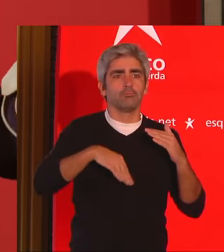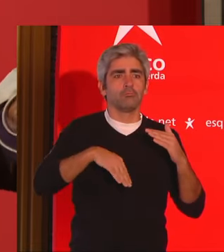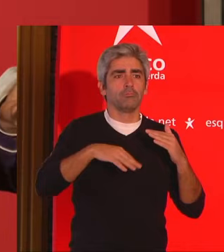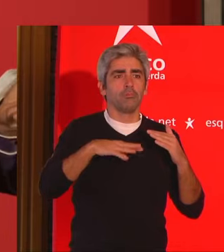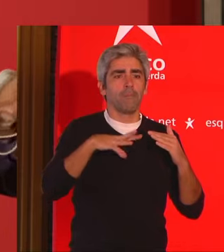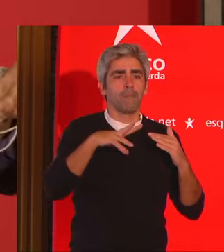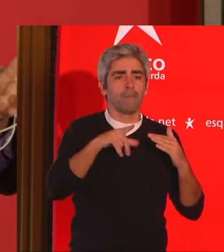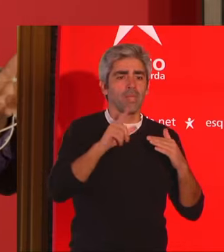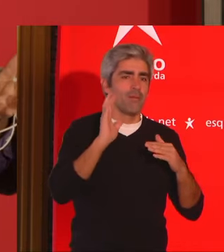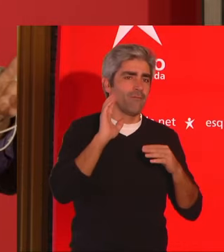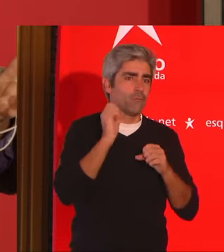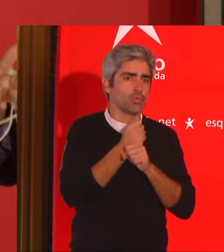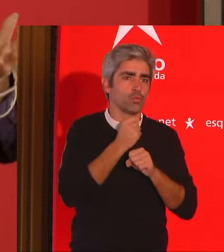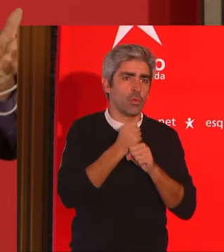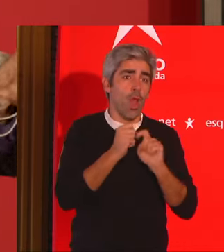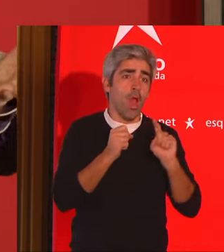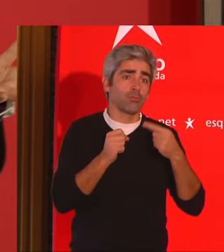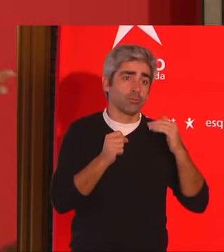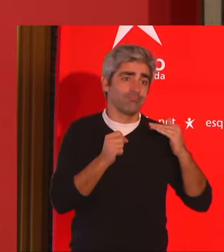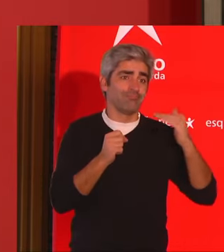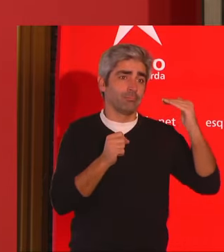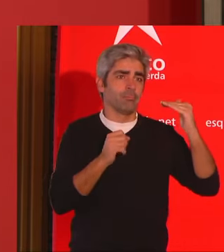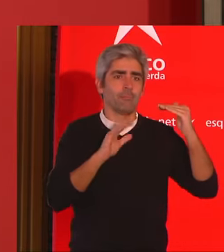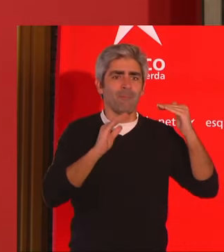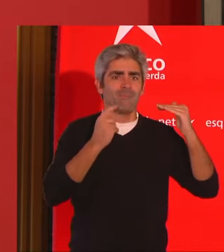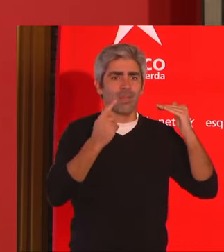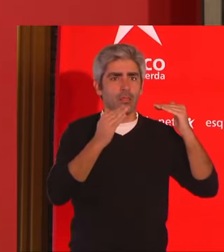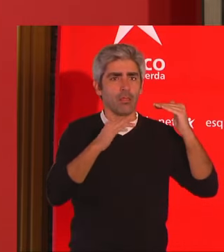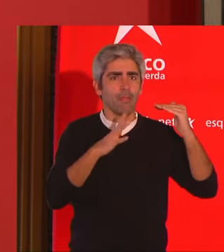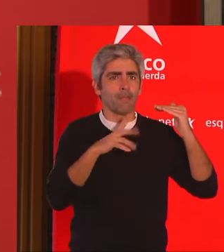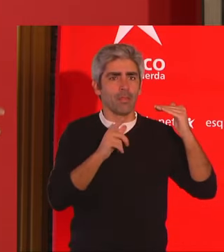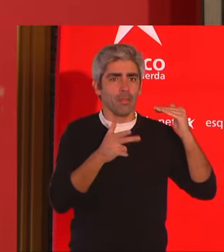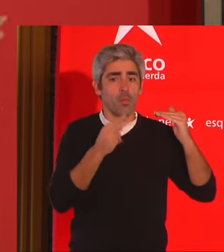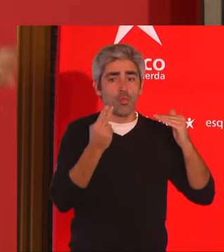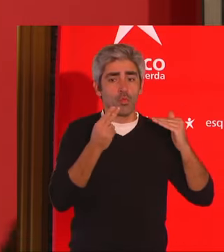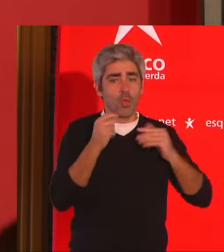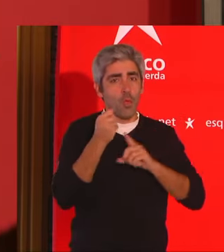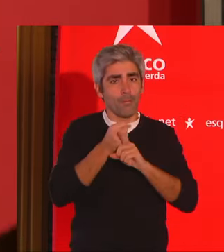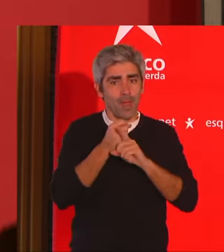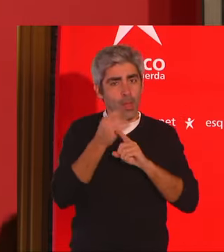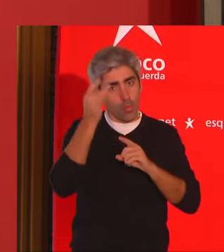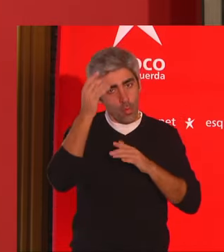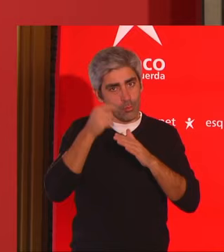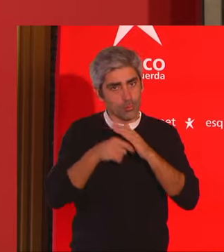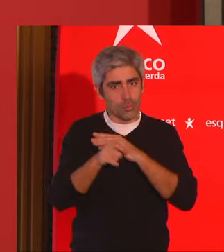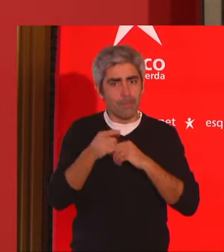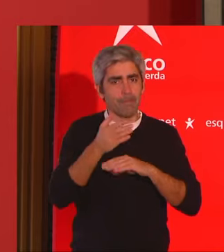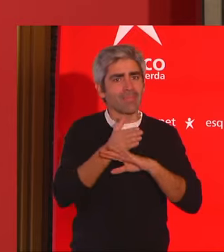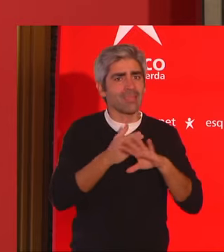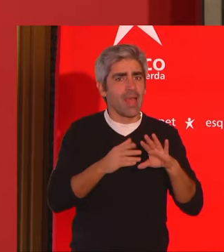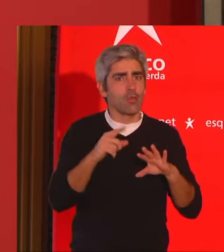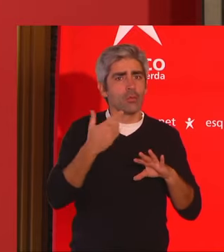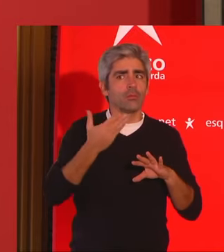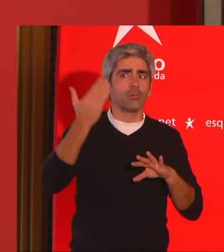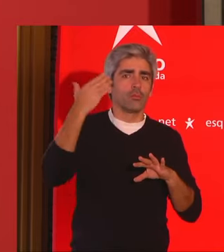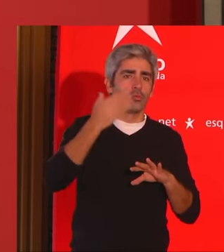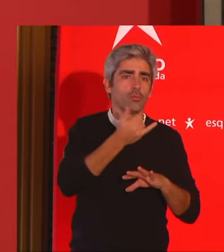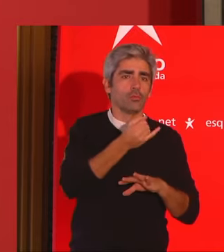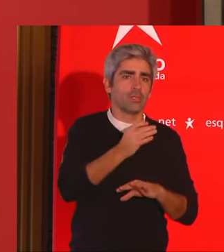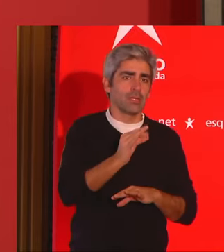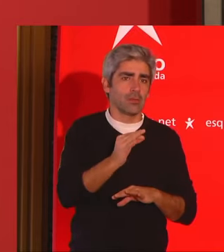de 1000 funcionários do que devia ter, e que, por exemplo, na unidade de combate à corrupção estão metade dos funcionários do que havia em